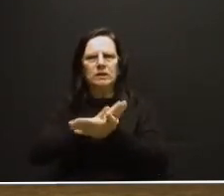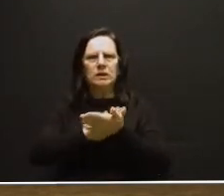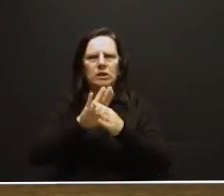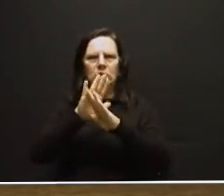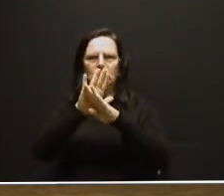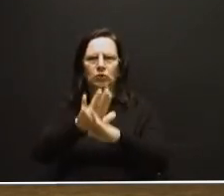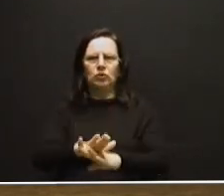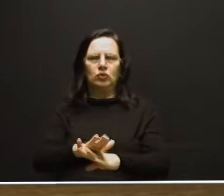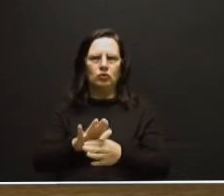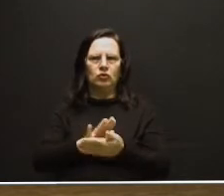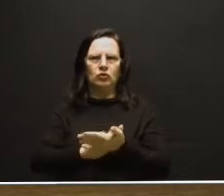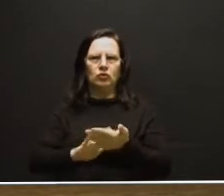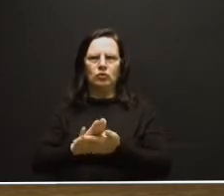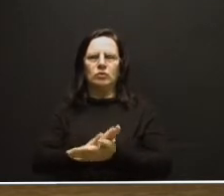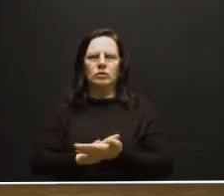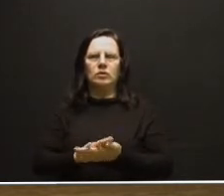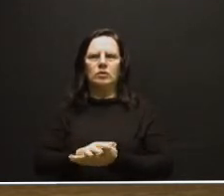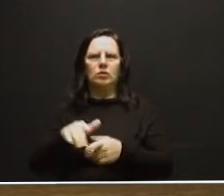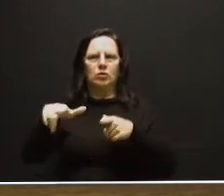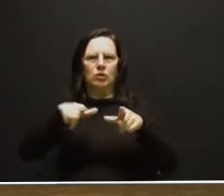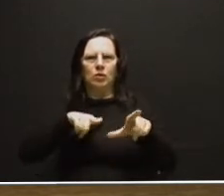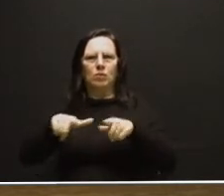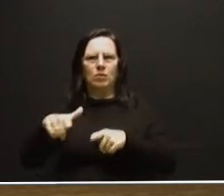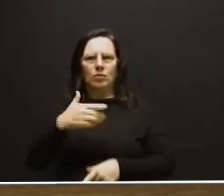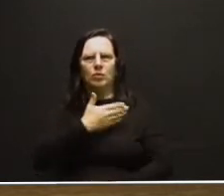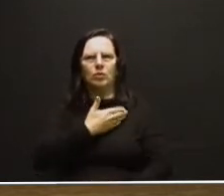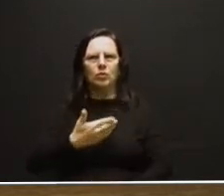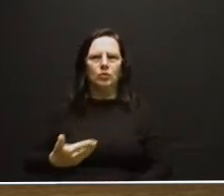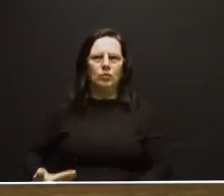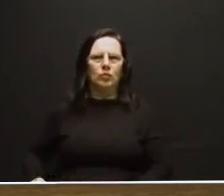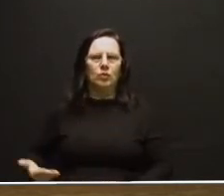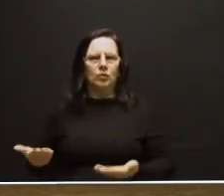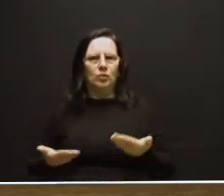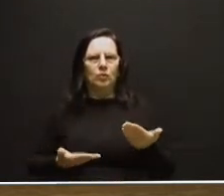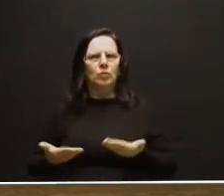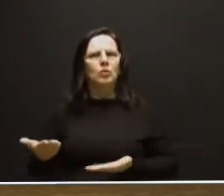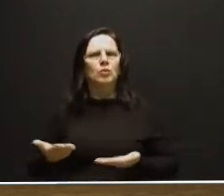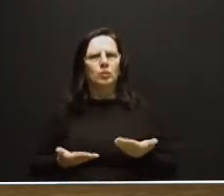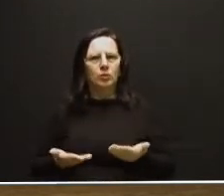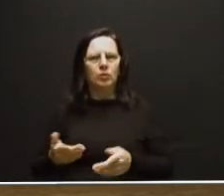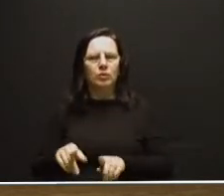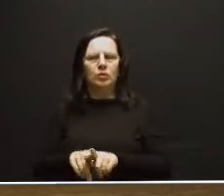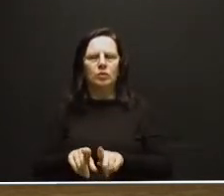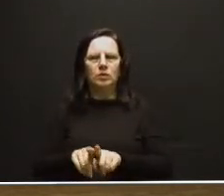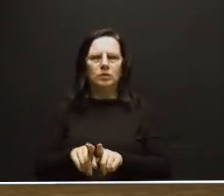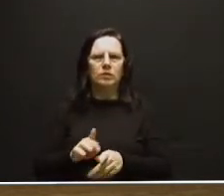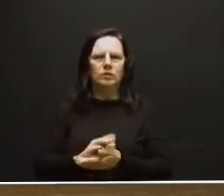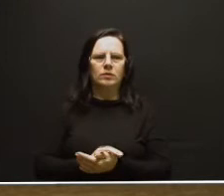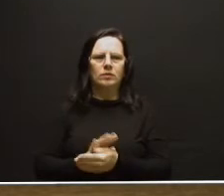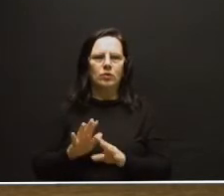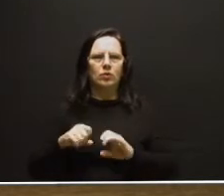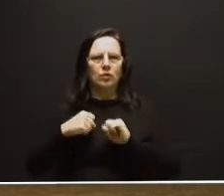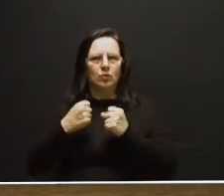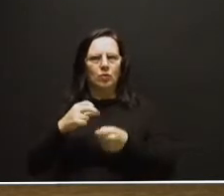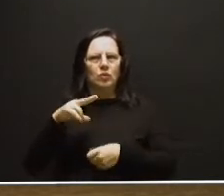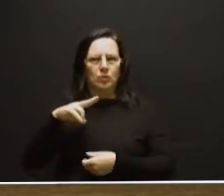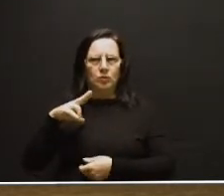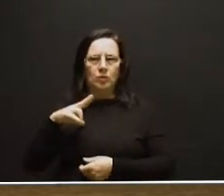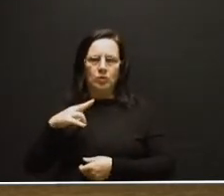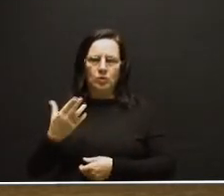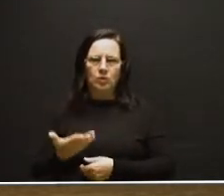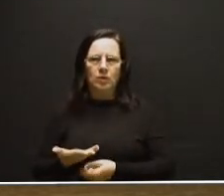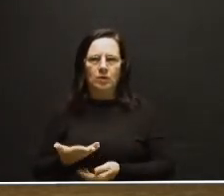quanto funcionário público mas ele precisa ser aquele lembrado e homenageado por conta do seu empenho pessoal